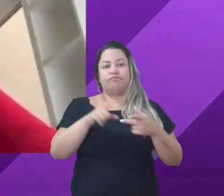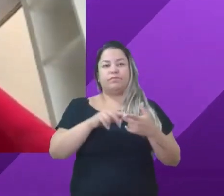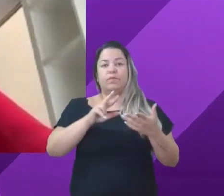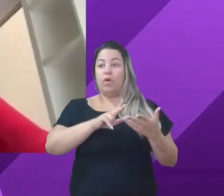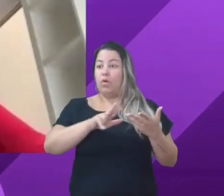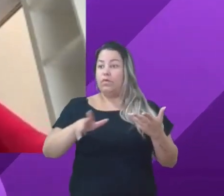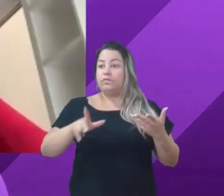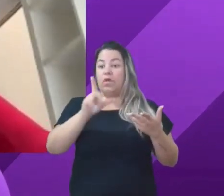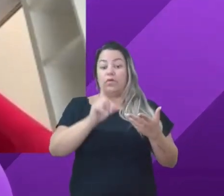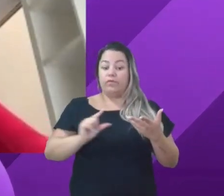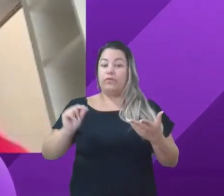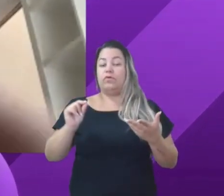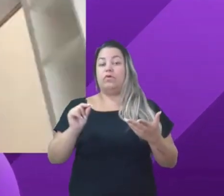e